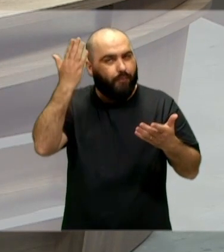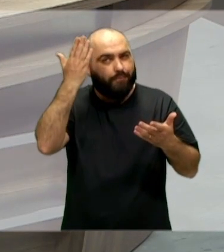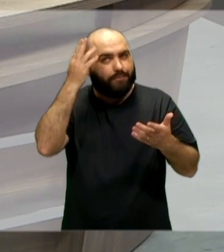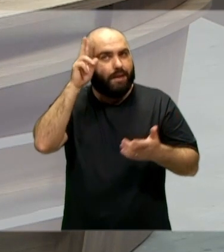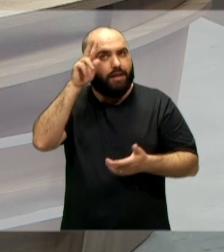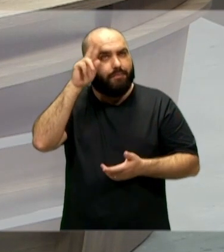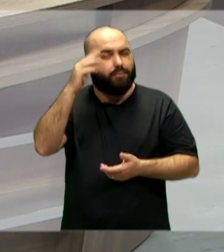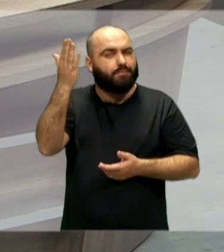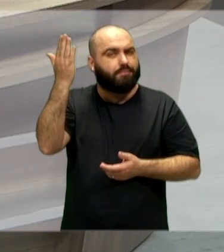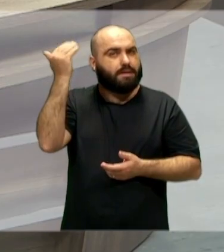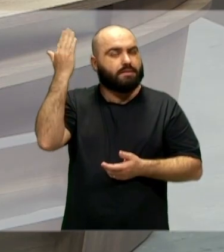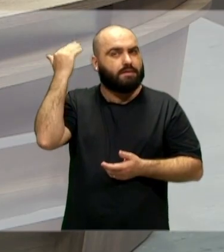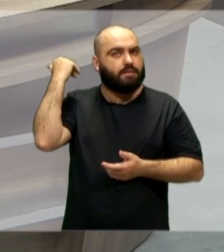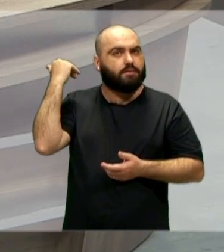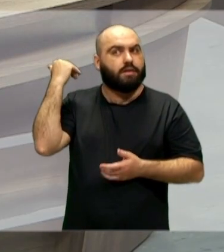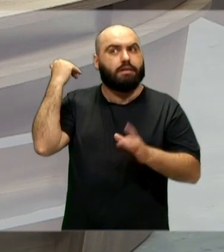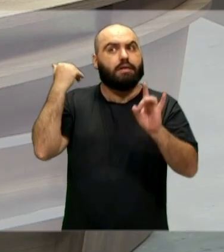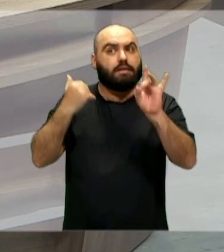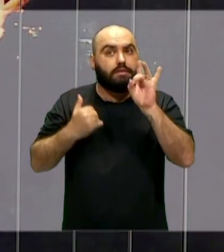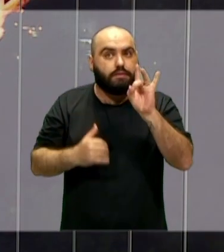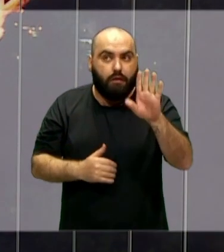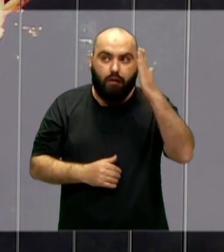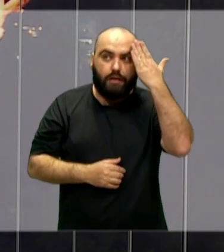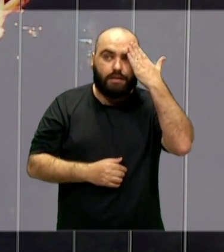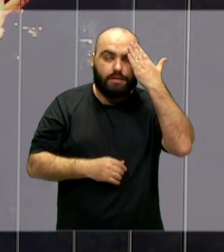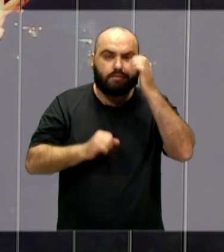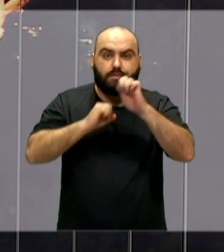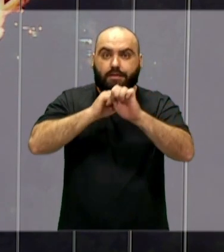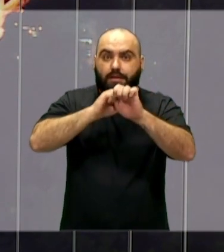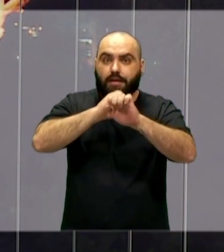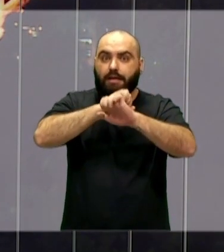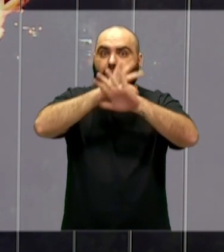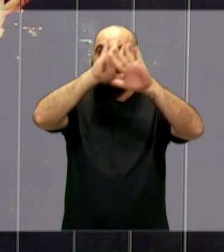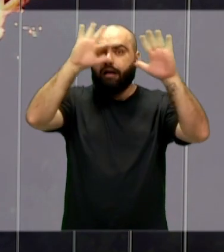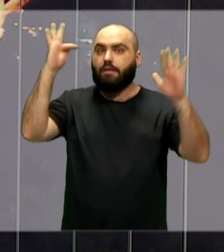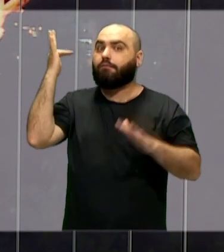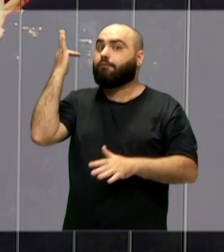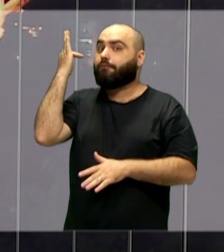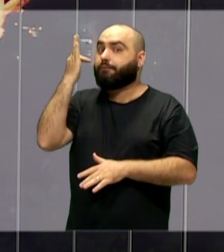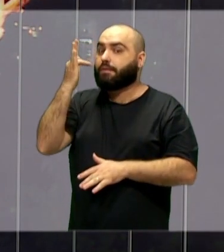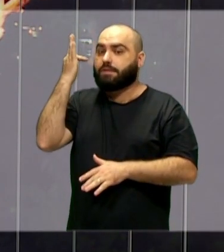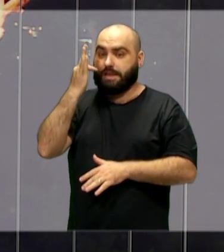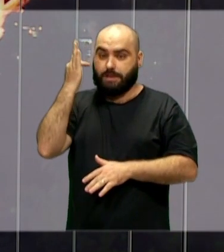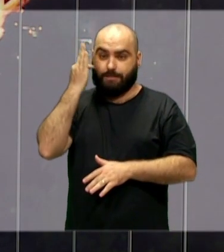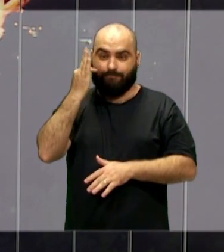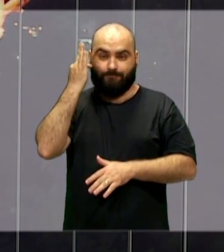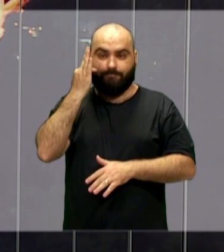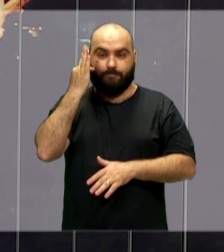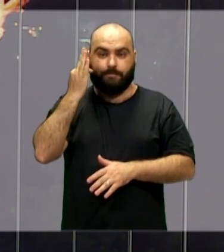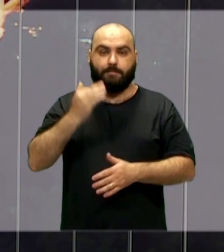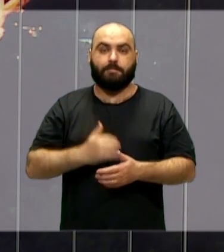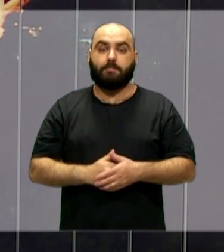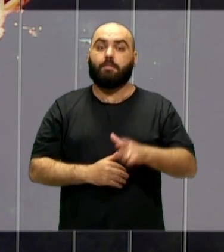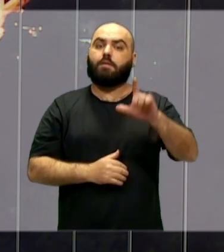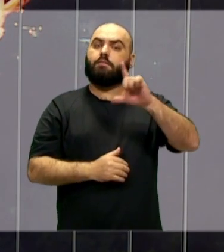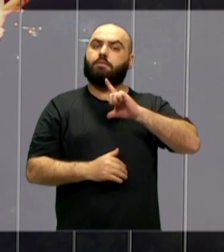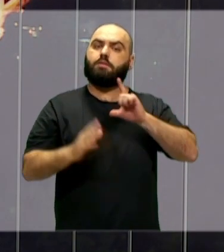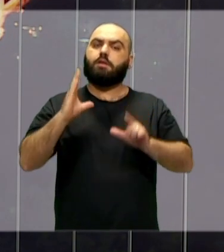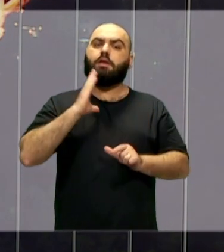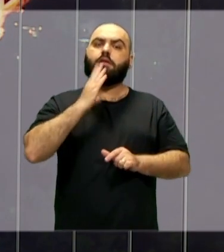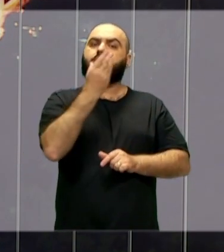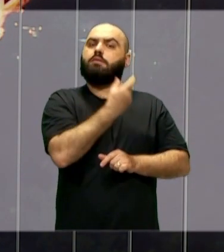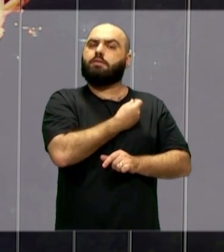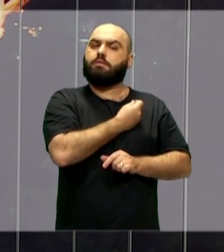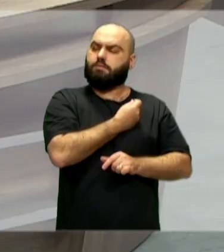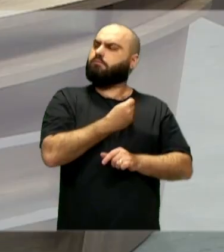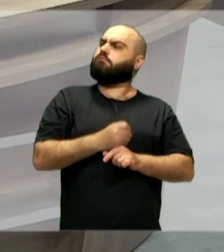fui entender na faculdade, né? Quando eu comecei a me aprofundar nos assuntos de gênero, e aí falou ali, tem trans. Ué, o que é isso?